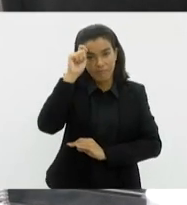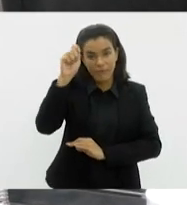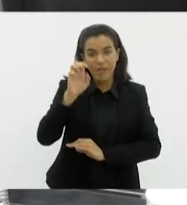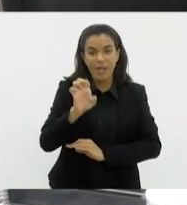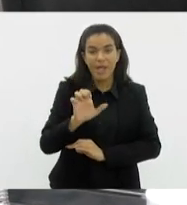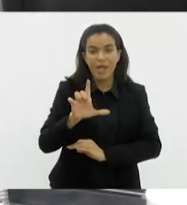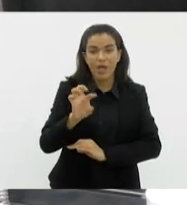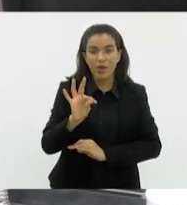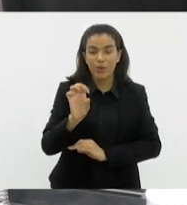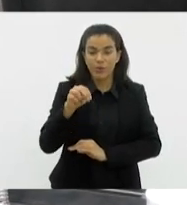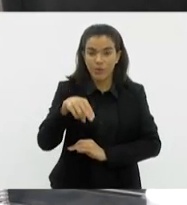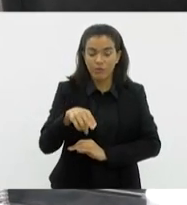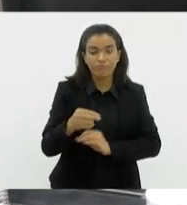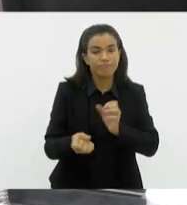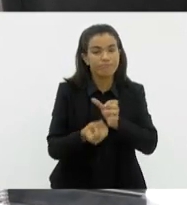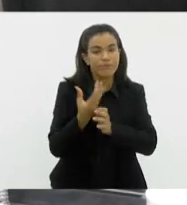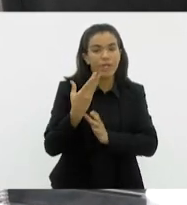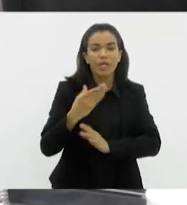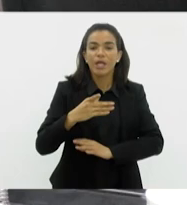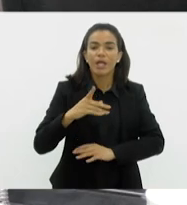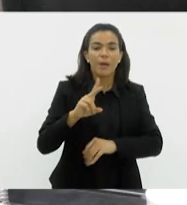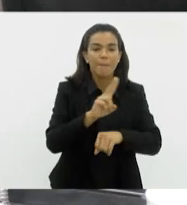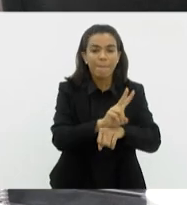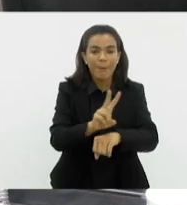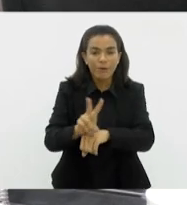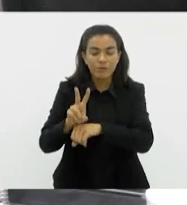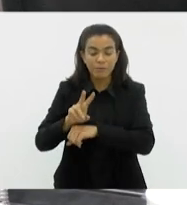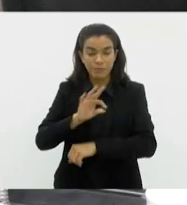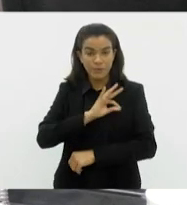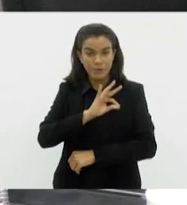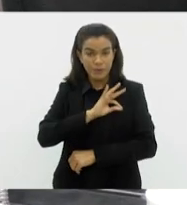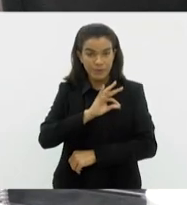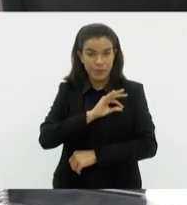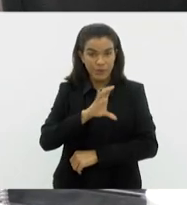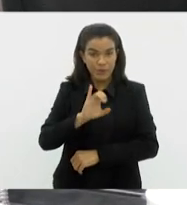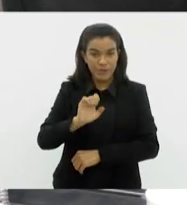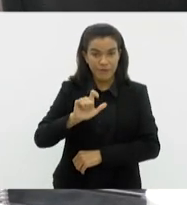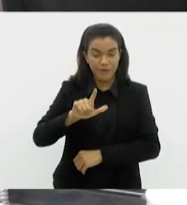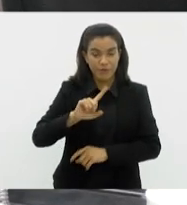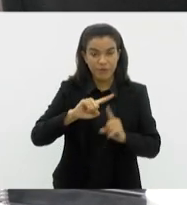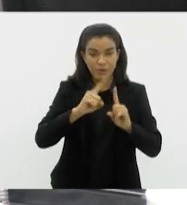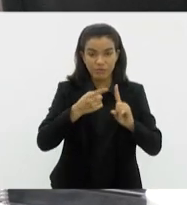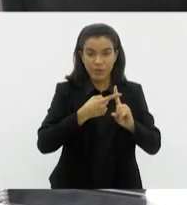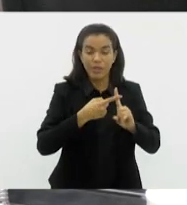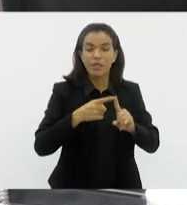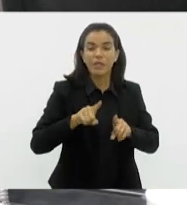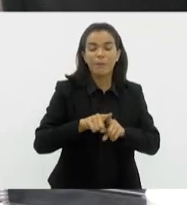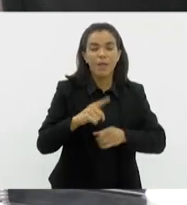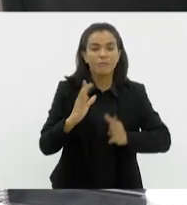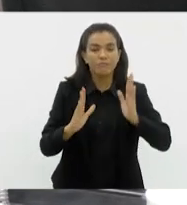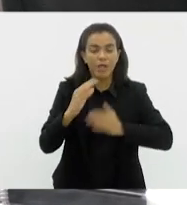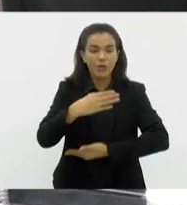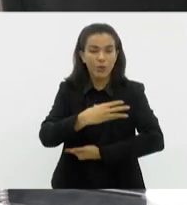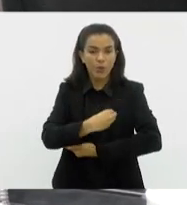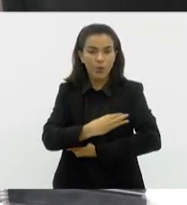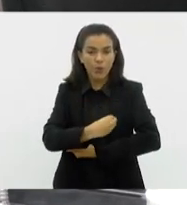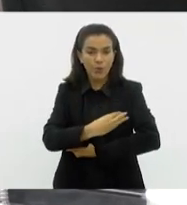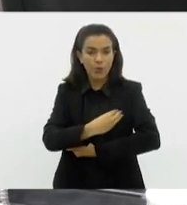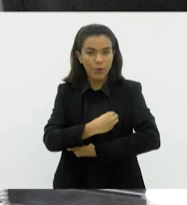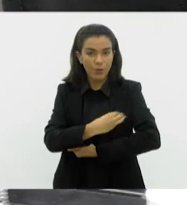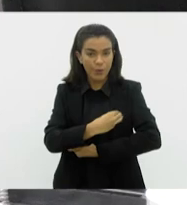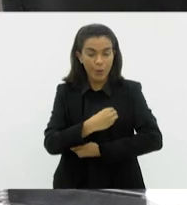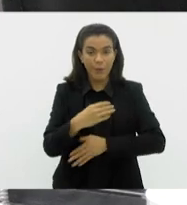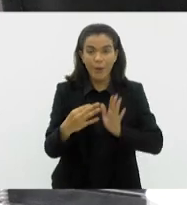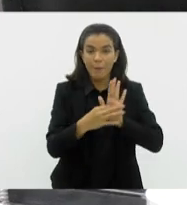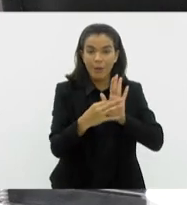Elton Cristo, que institui o programa de proteção à policial civil gestante e lactante. Parecer